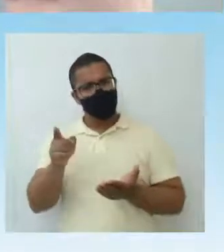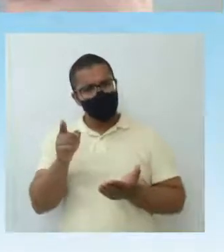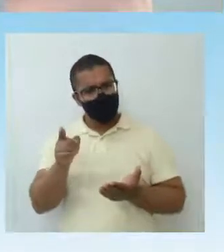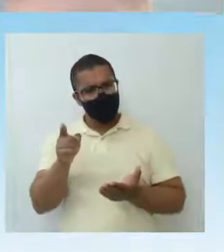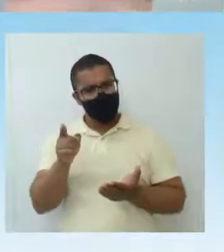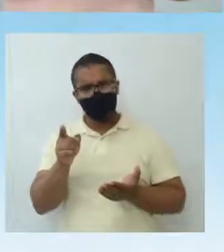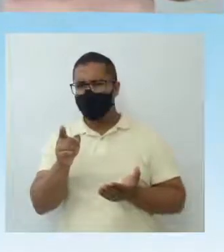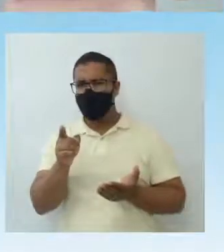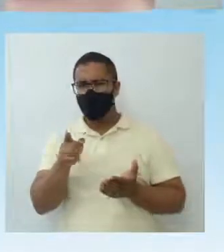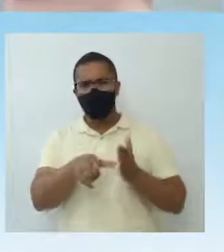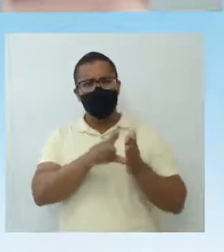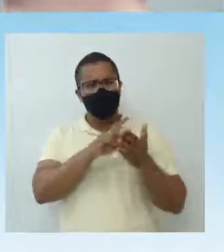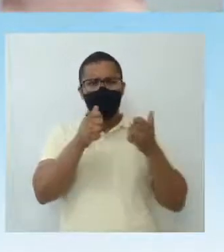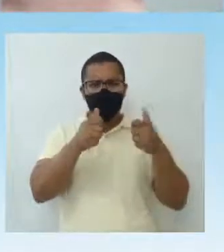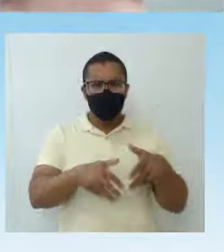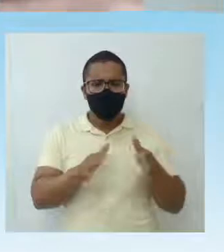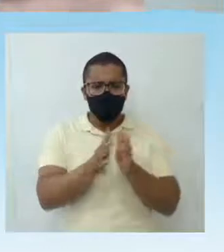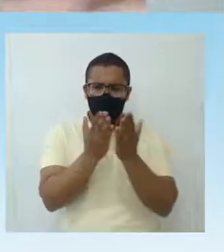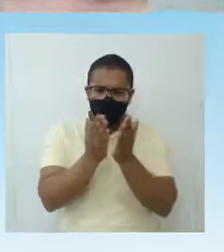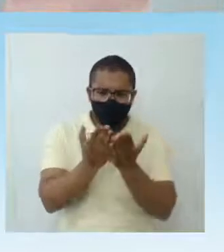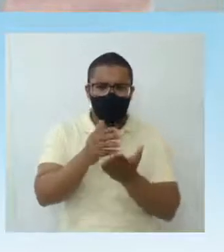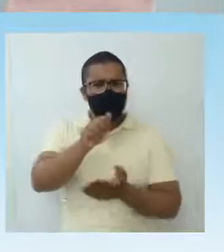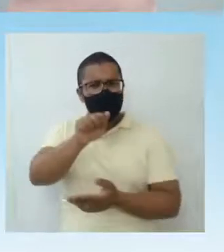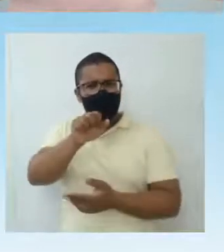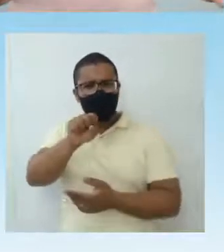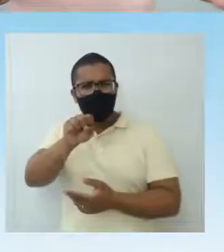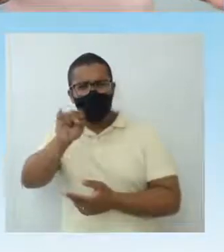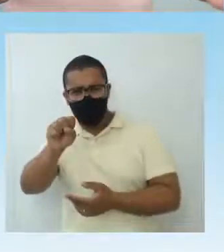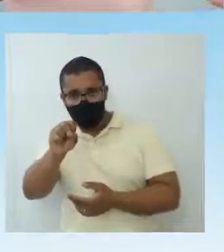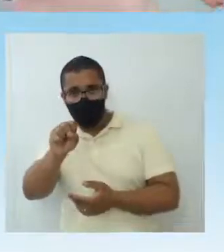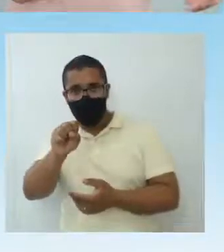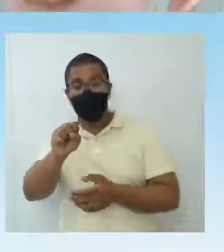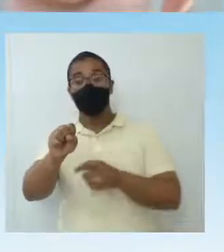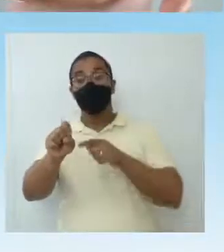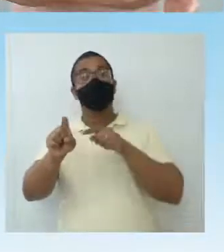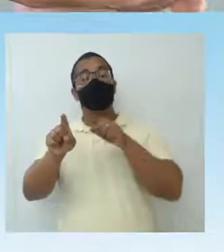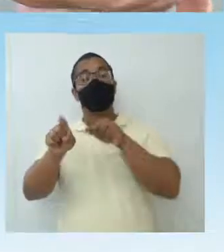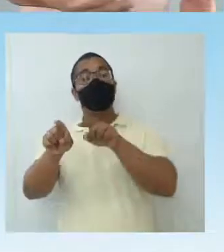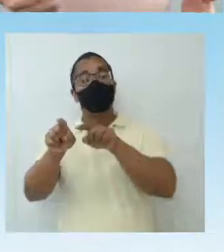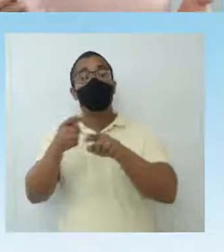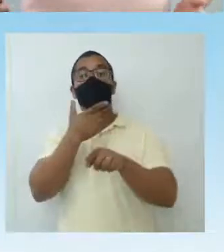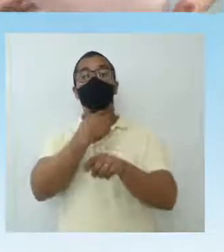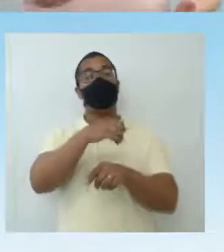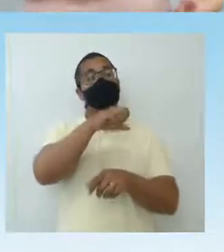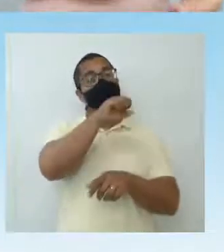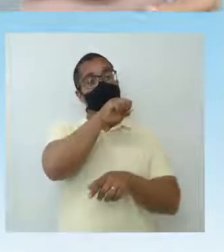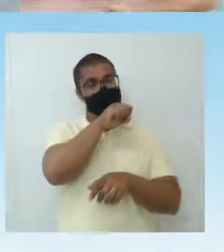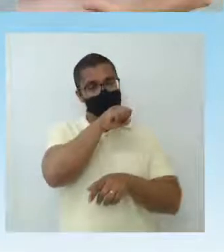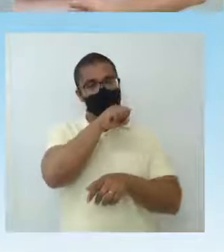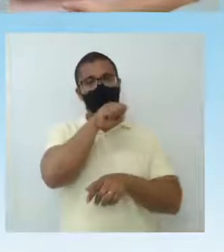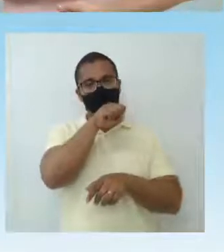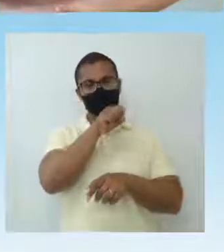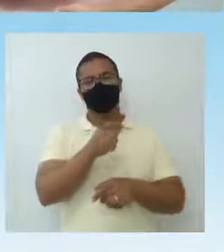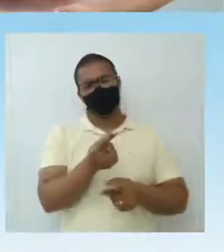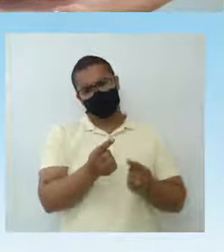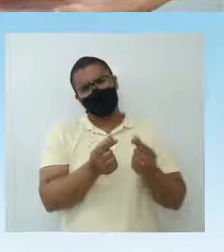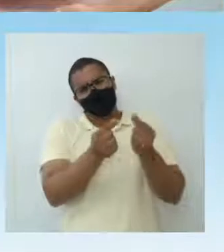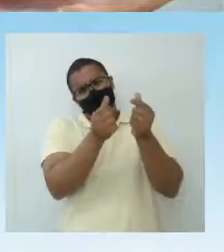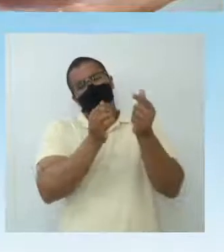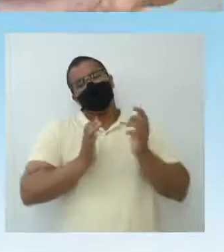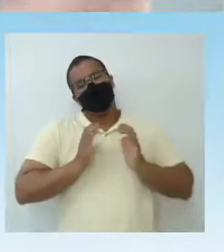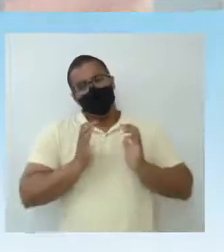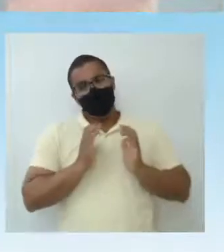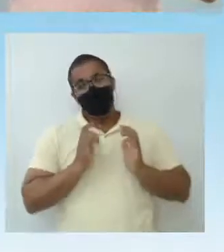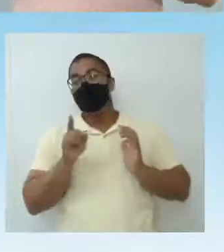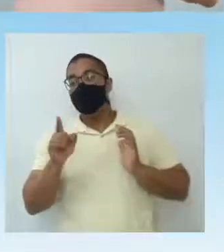comerciante. Lembrar que Francisco de Assis, quando se torna frade, ele vai abrir de mão do luxo, da riqueza em que ele